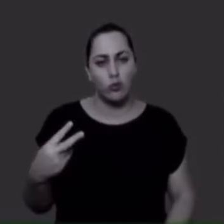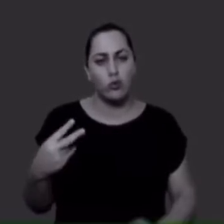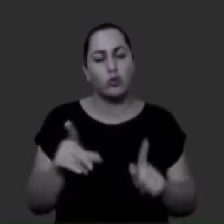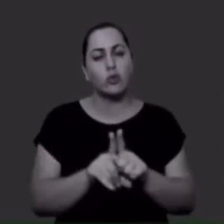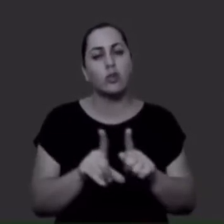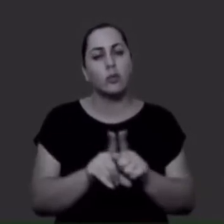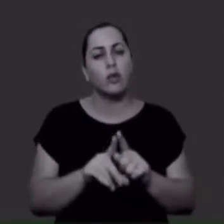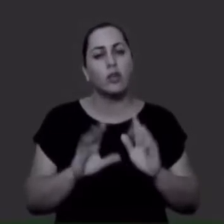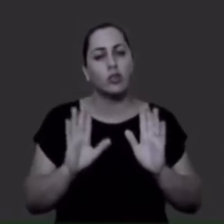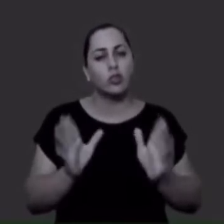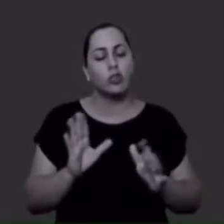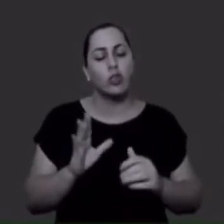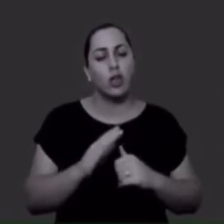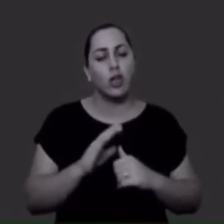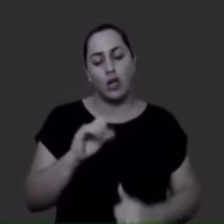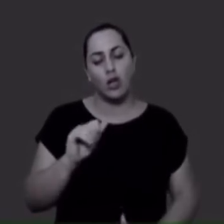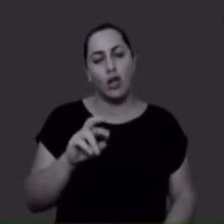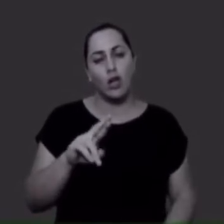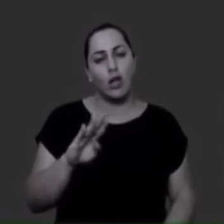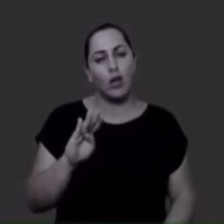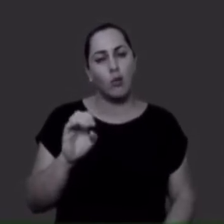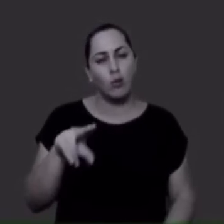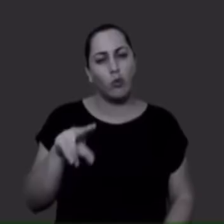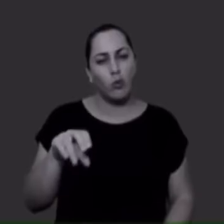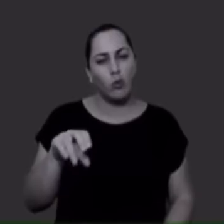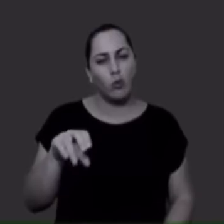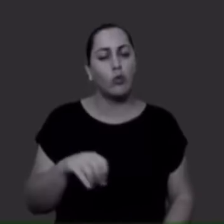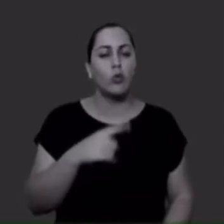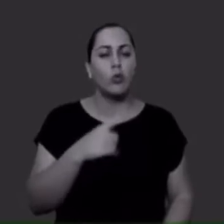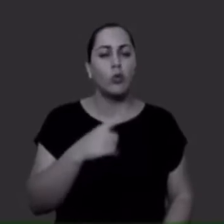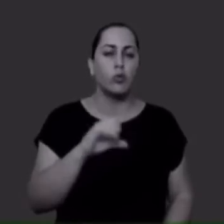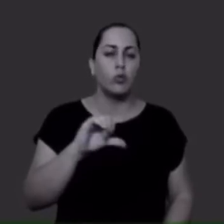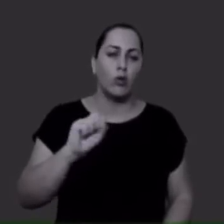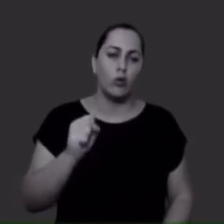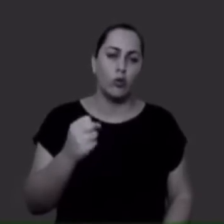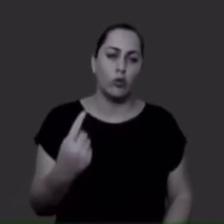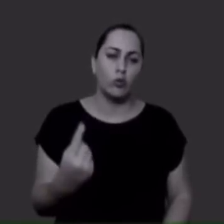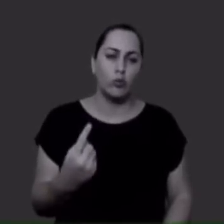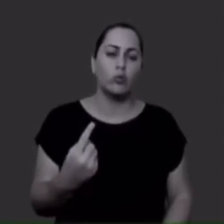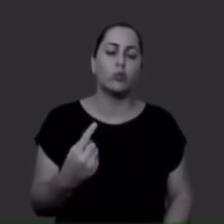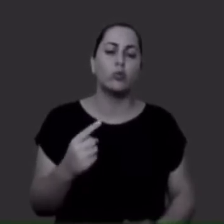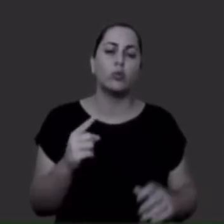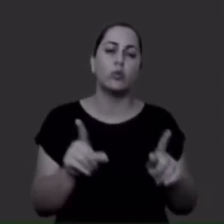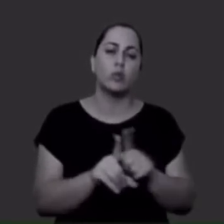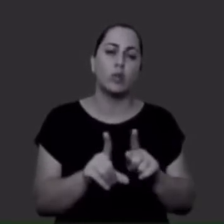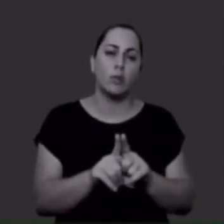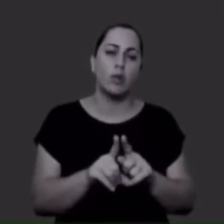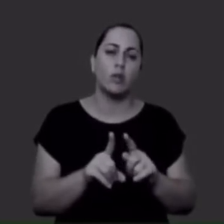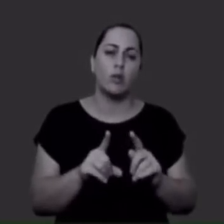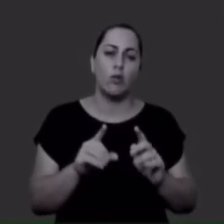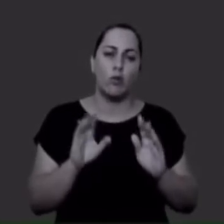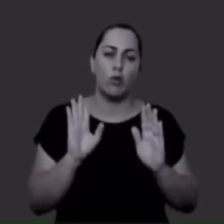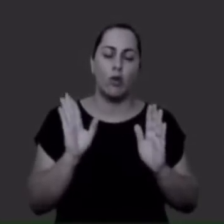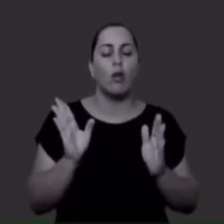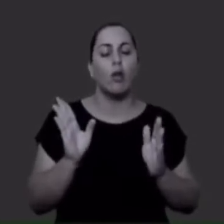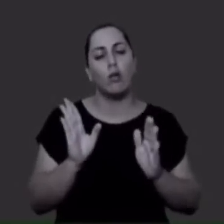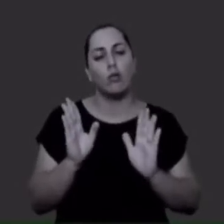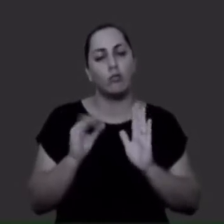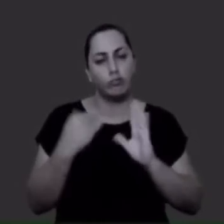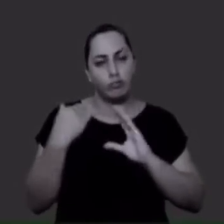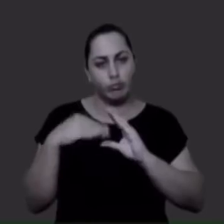informações no final do ano passado, número 1981-2002, direcionados à Prefeitura, com a extrema